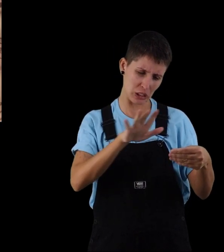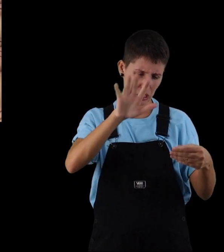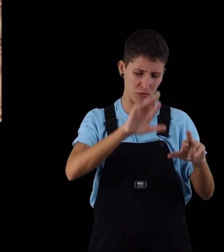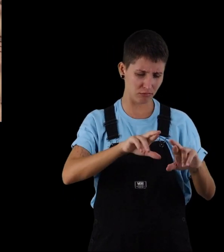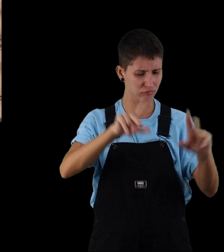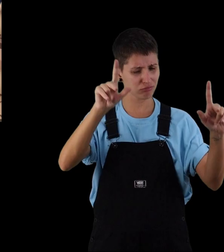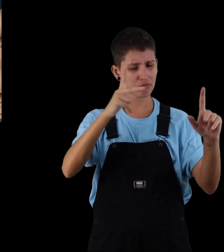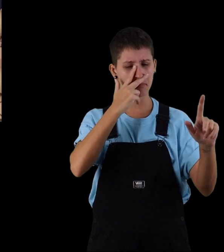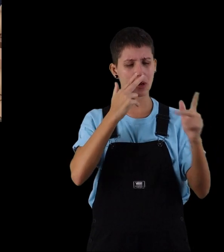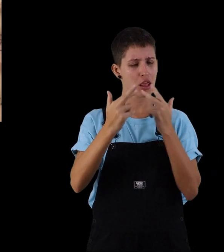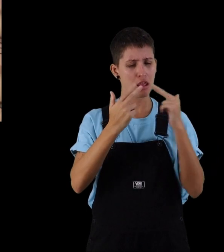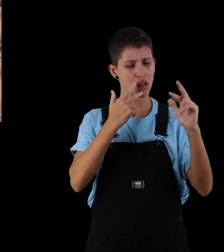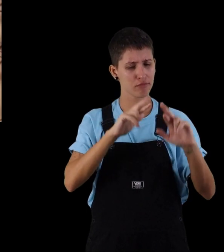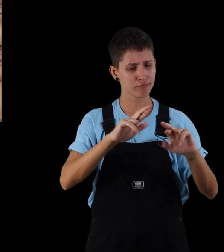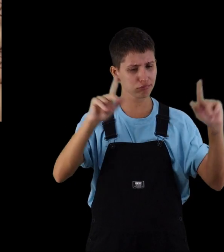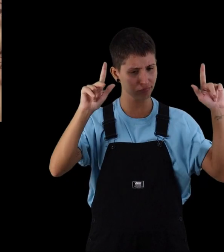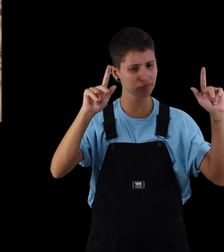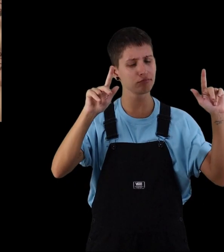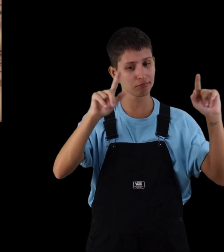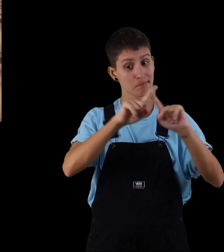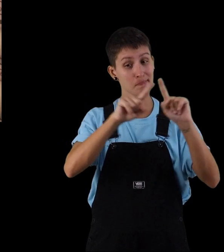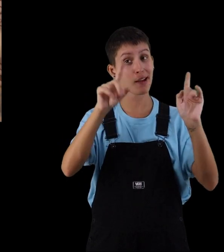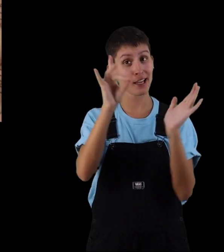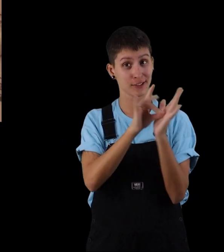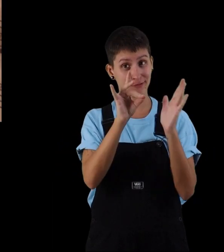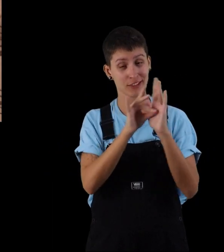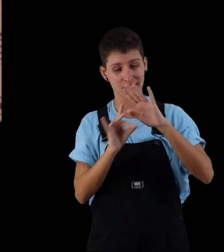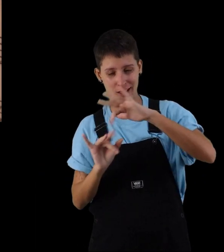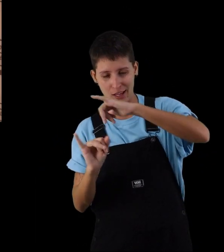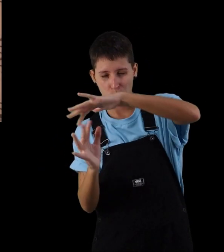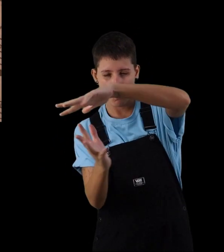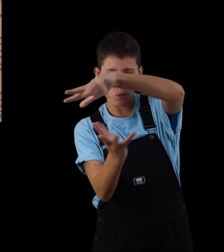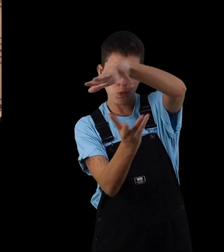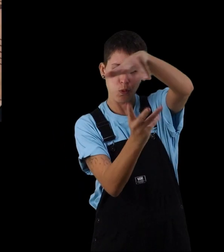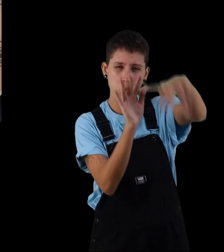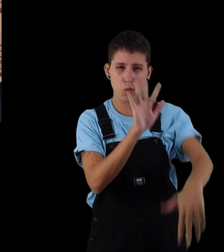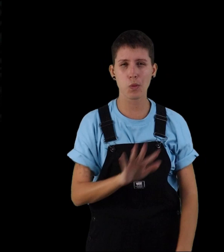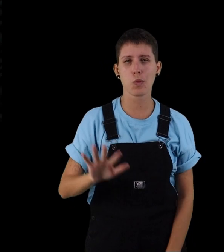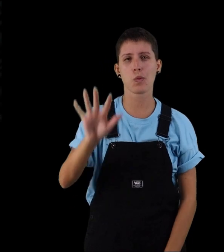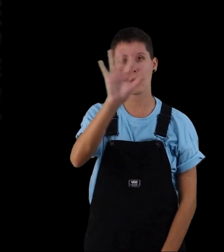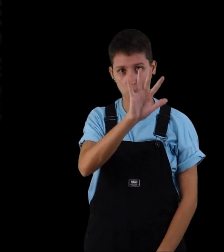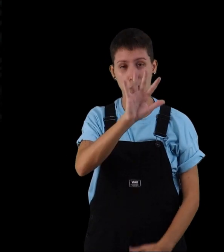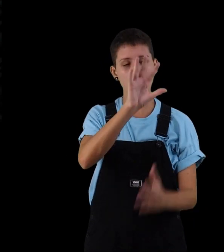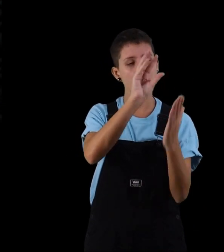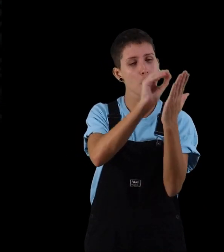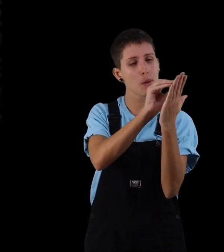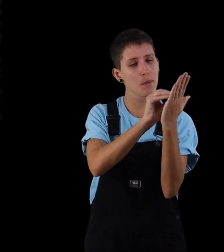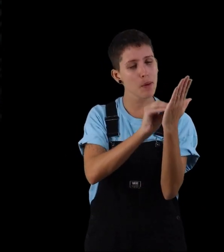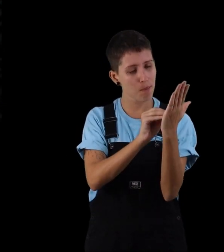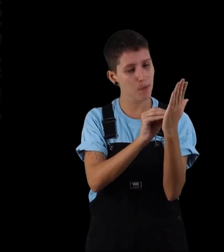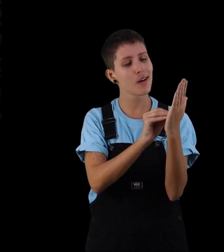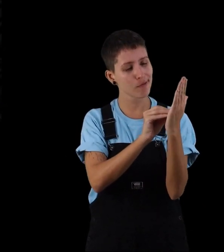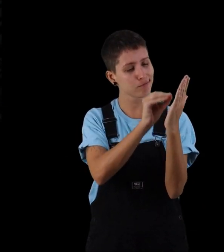idioma desconhecido. Universal, a linguagem da música era registrada nas partituras,